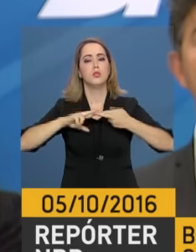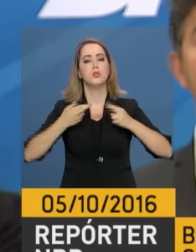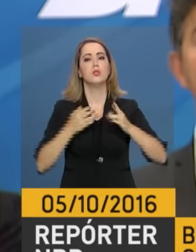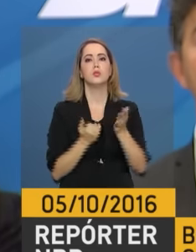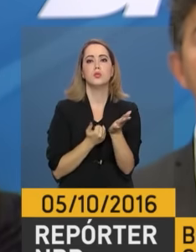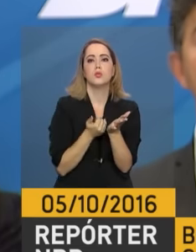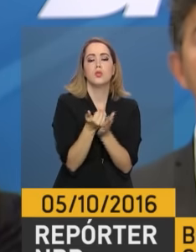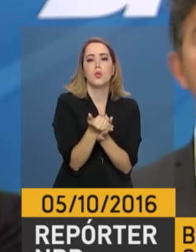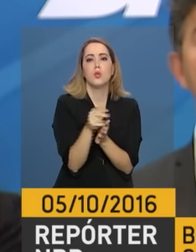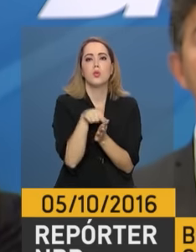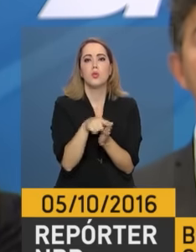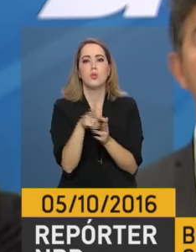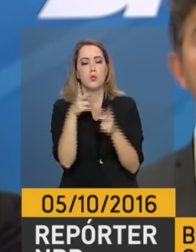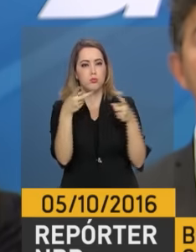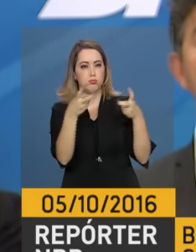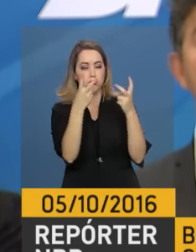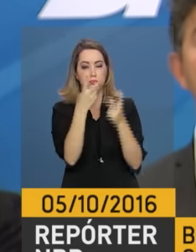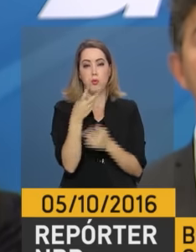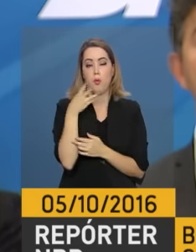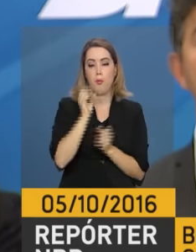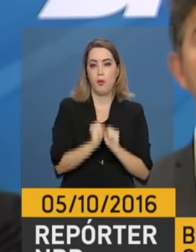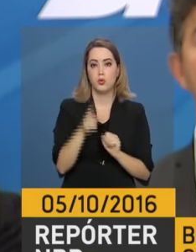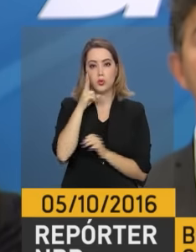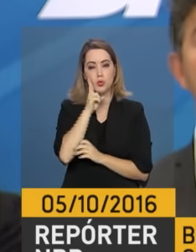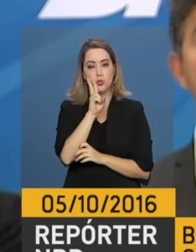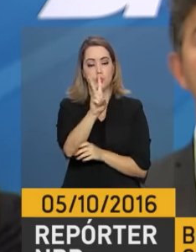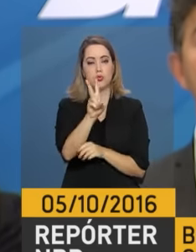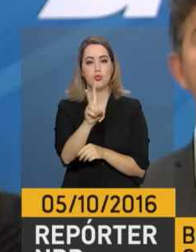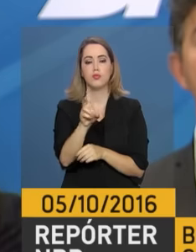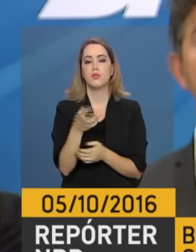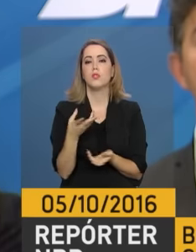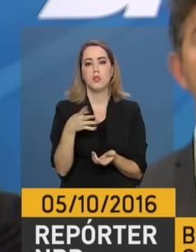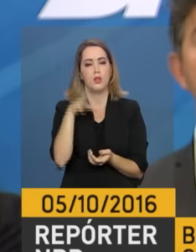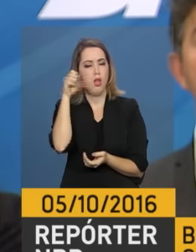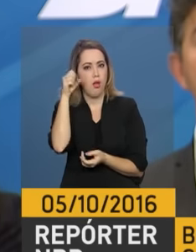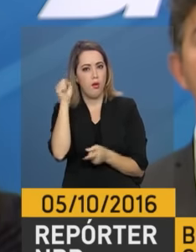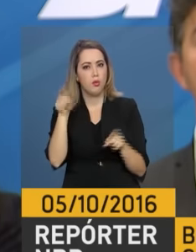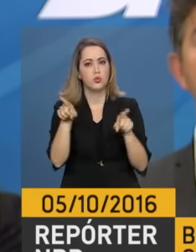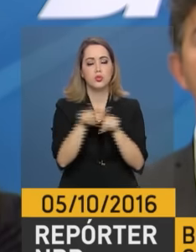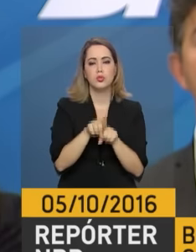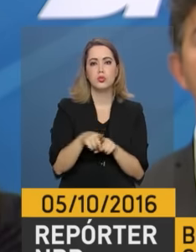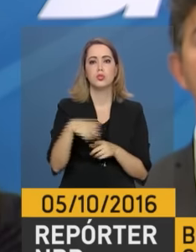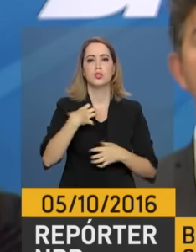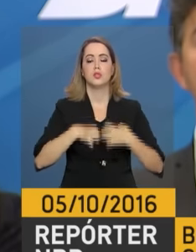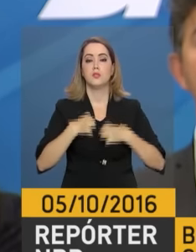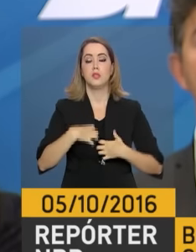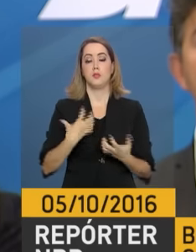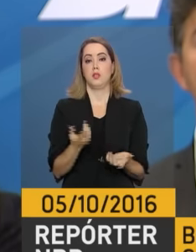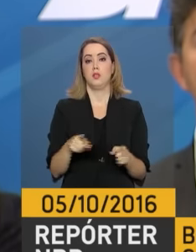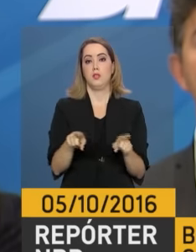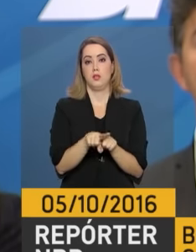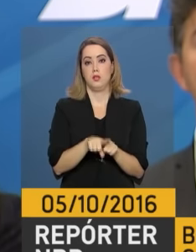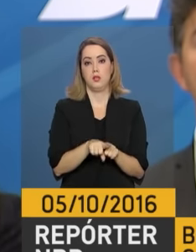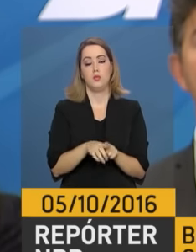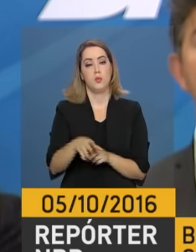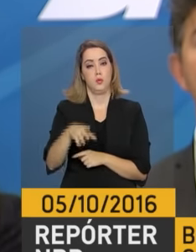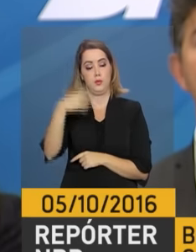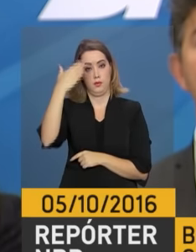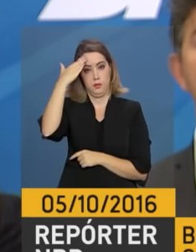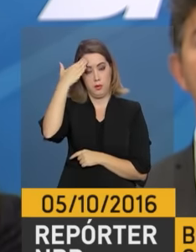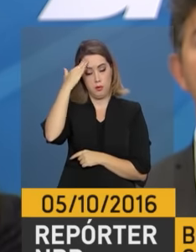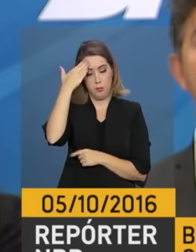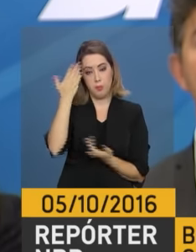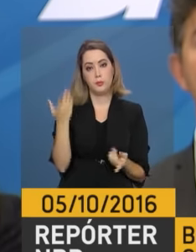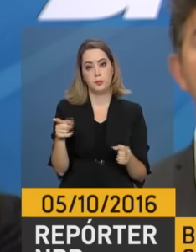funções visuais, auditivas, sensoriais, bem como as competências socioemocionais e cognitivas.